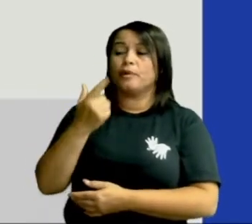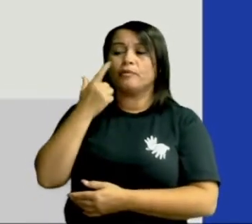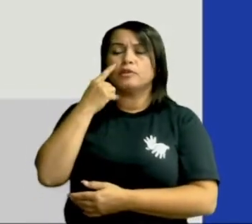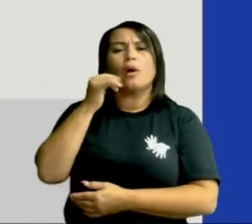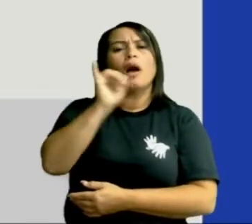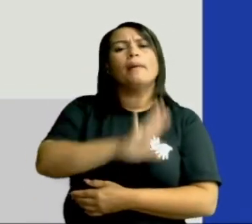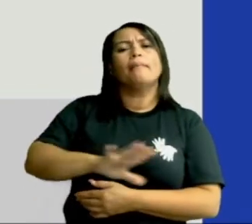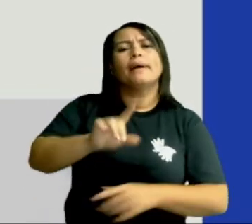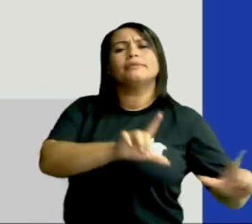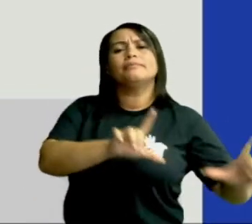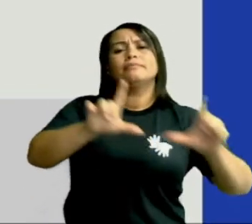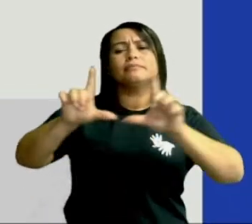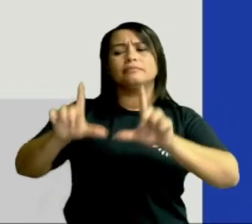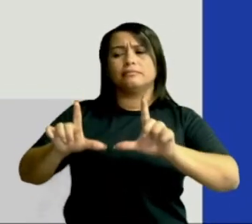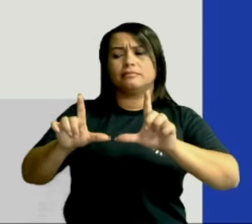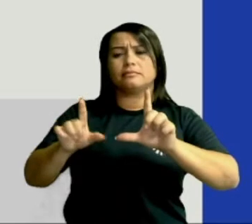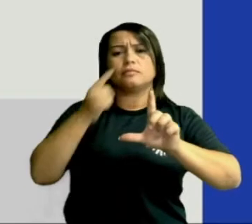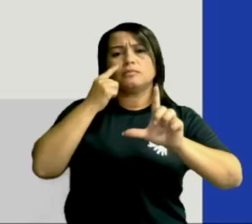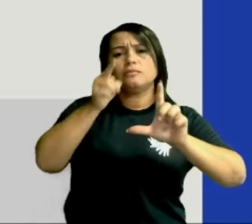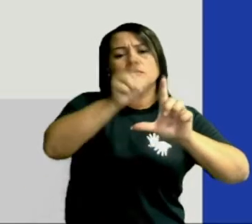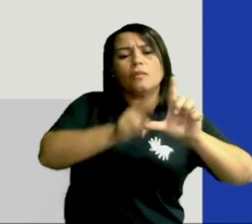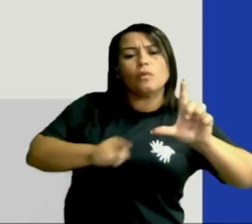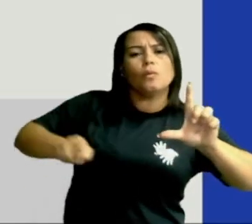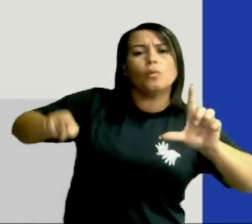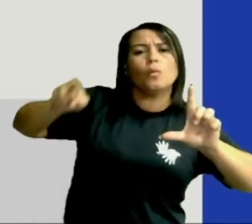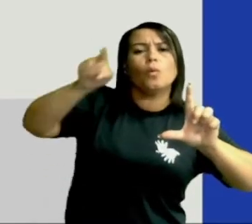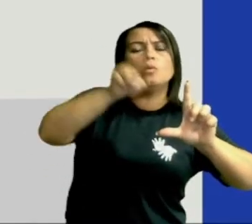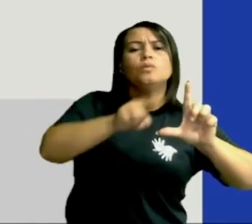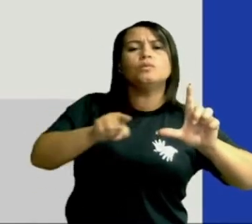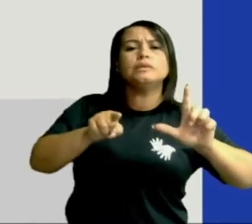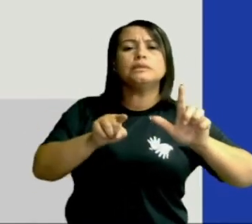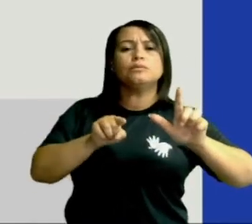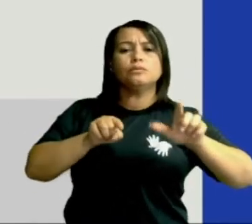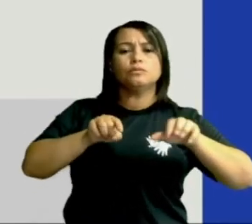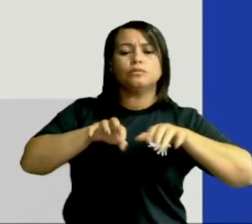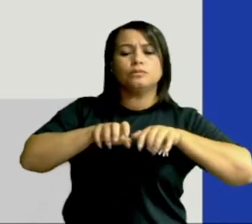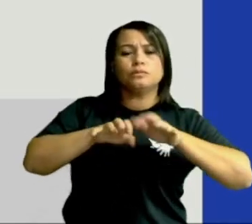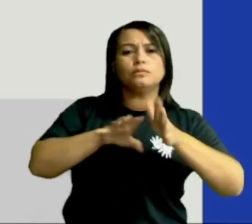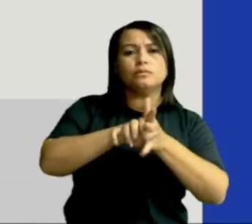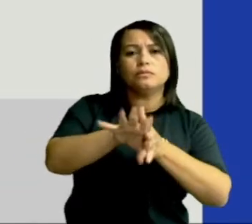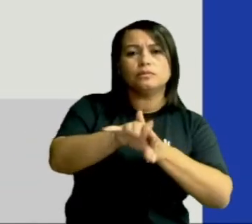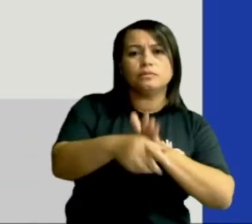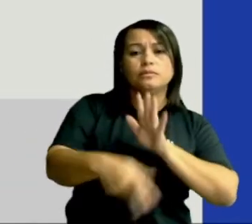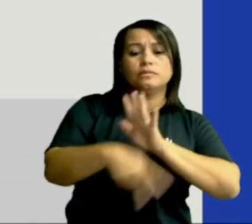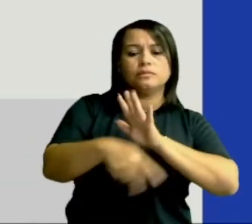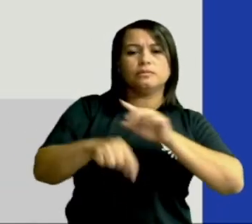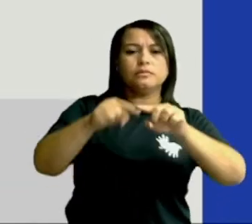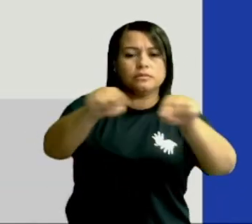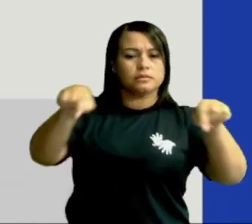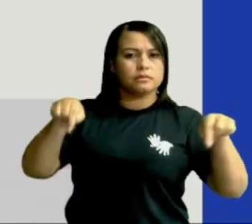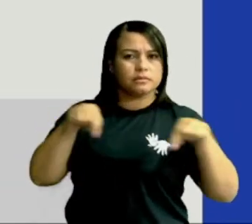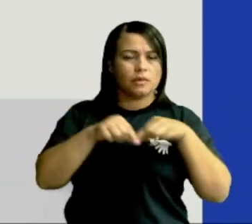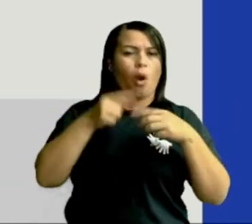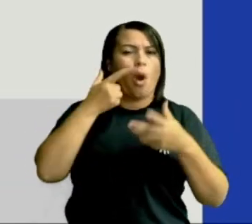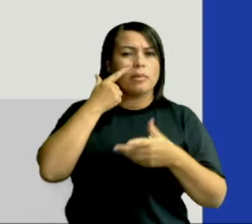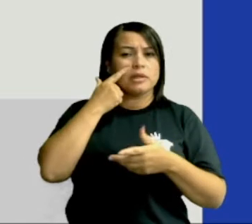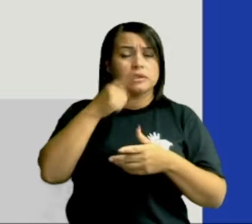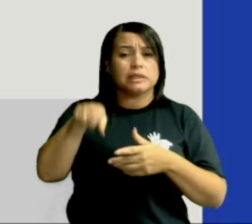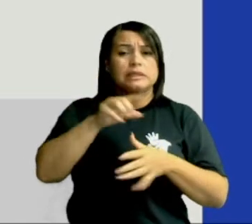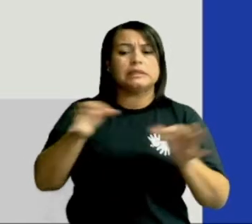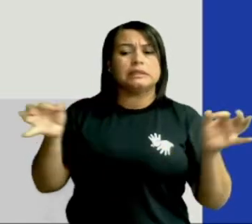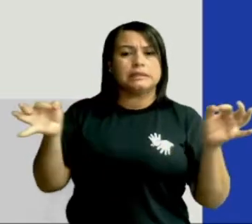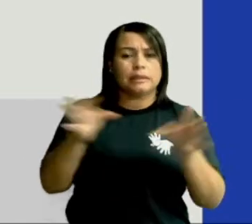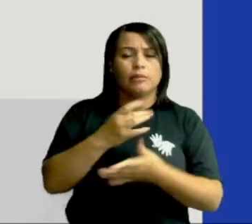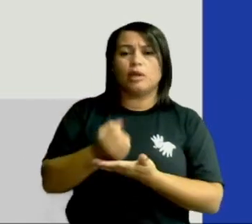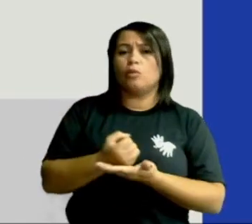só o ciclo dos antimicrobianos no meio ambiente. Assim que você termina de